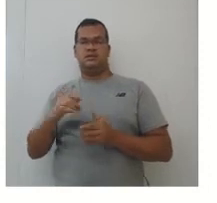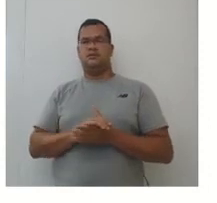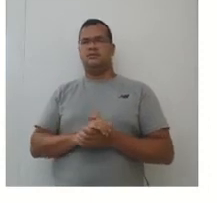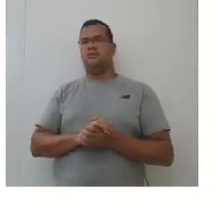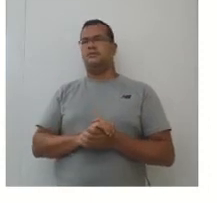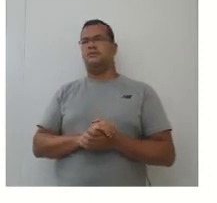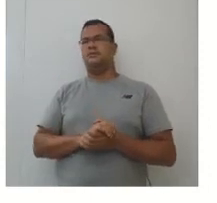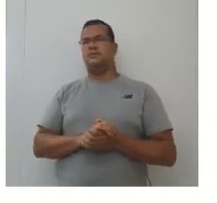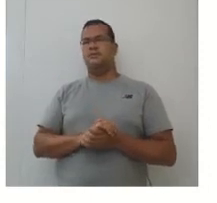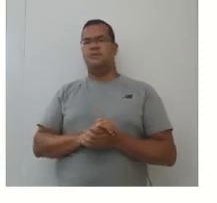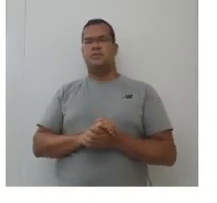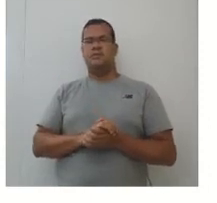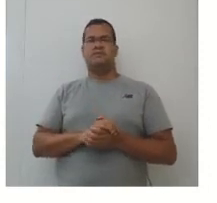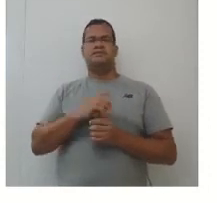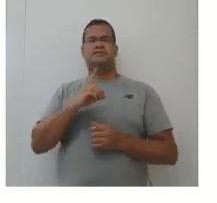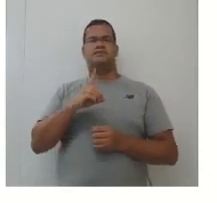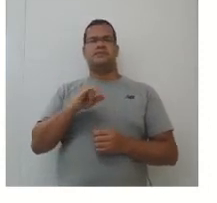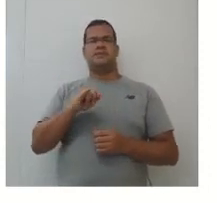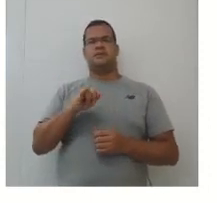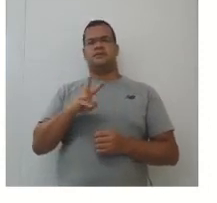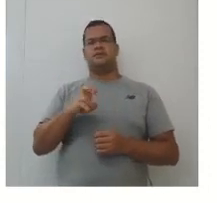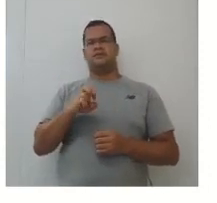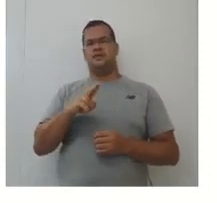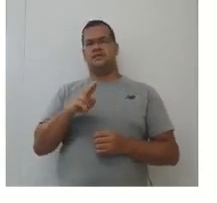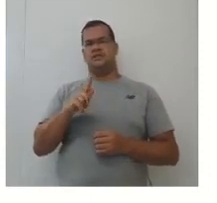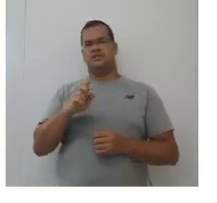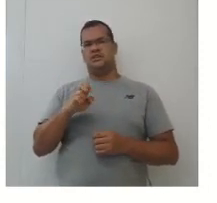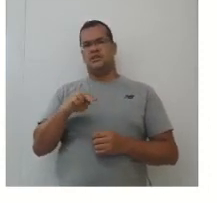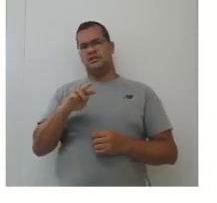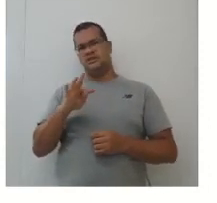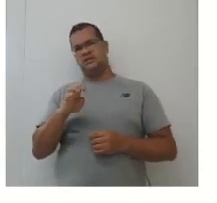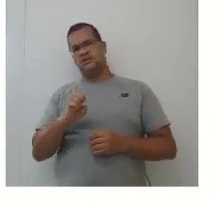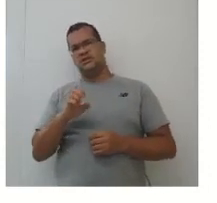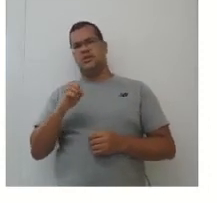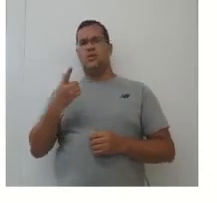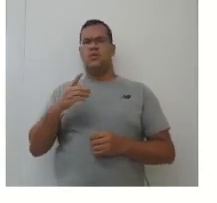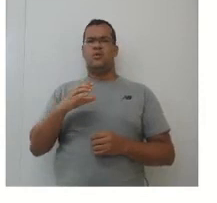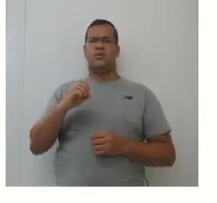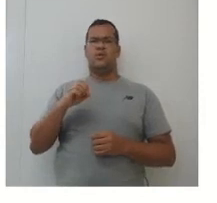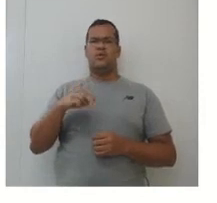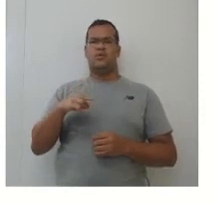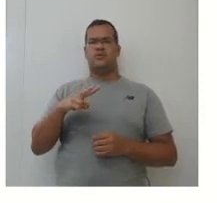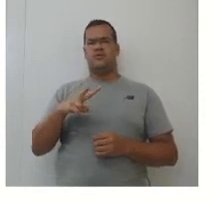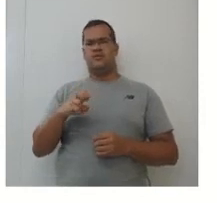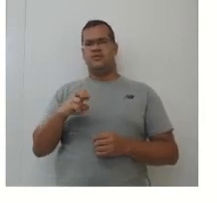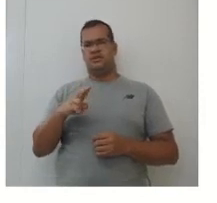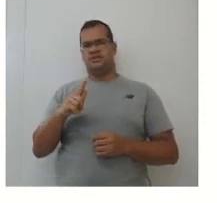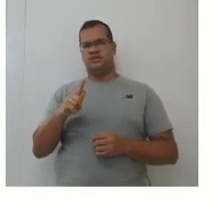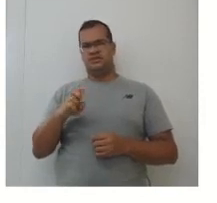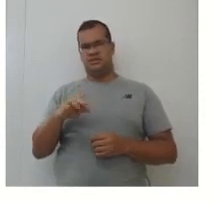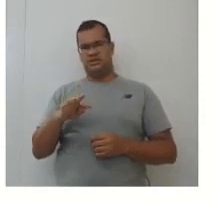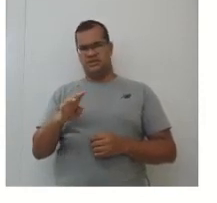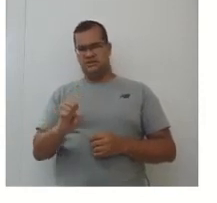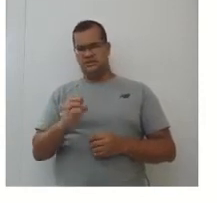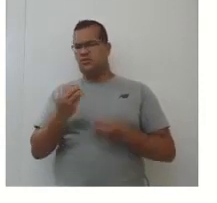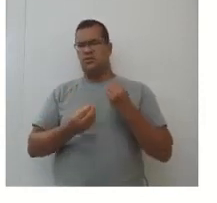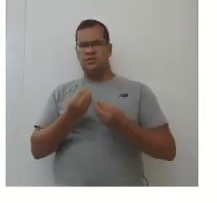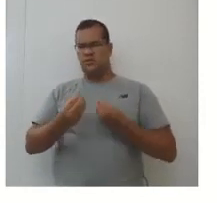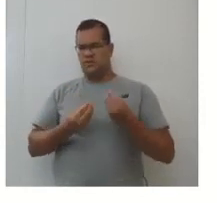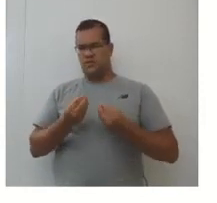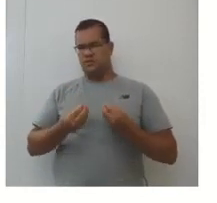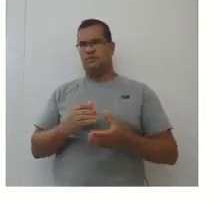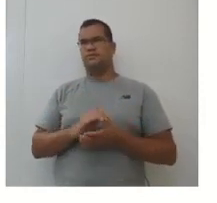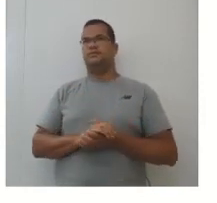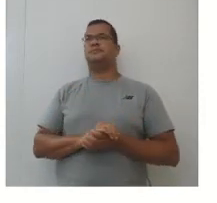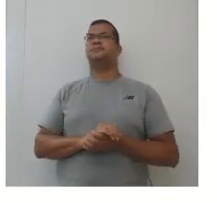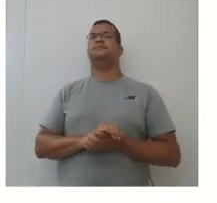Chamamos campo divergente ou campo convergente. Como se explica isso? Bom, vamos supor